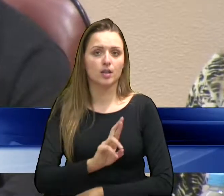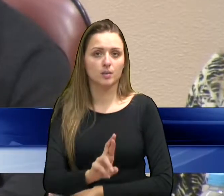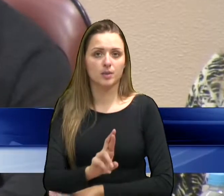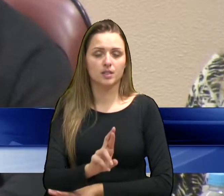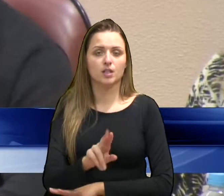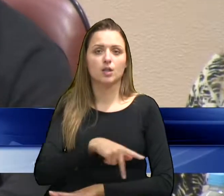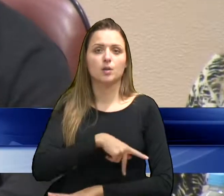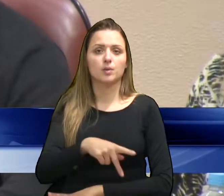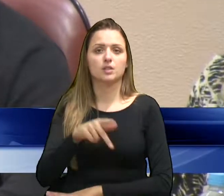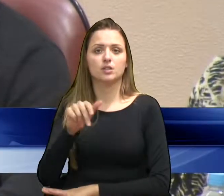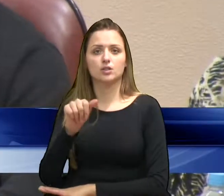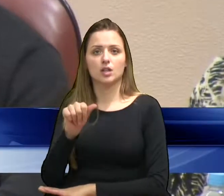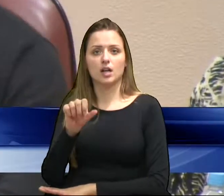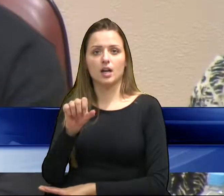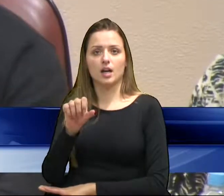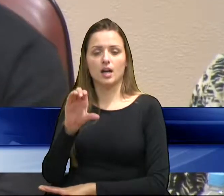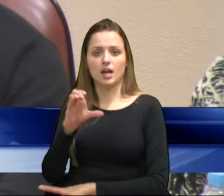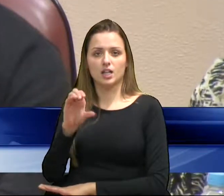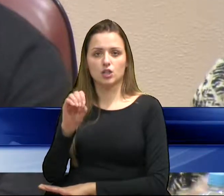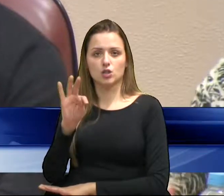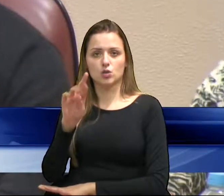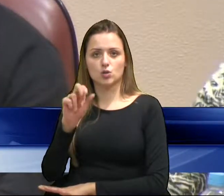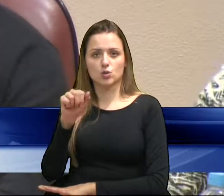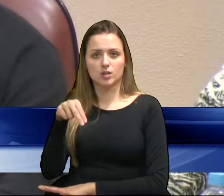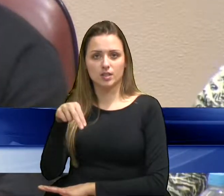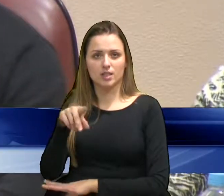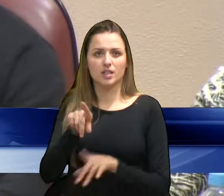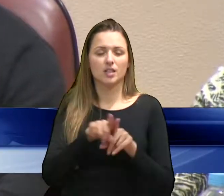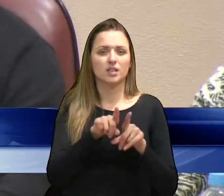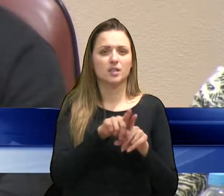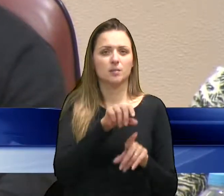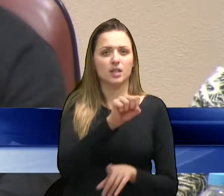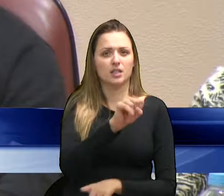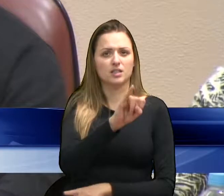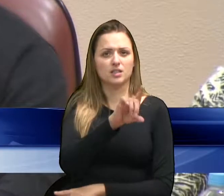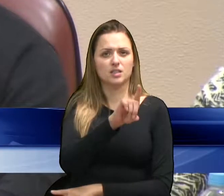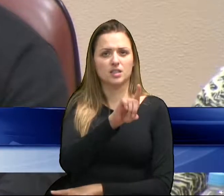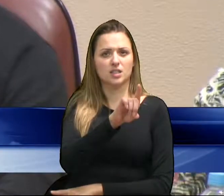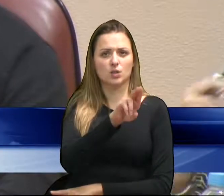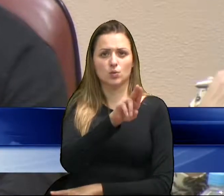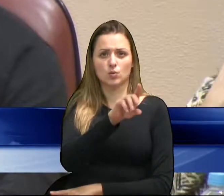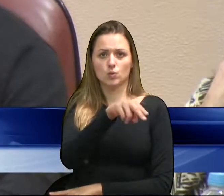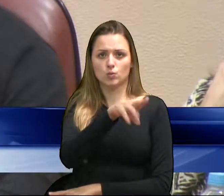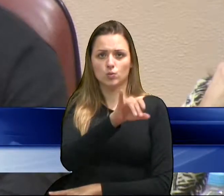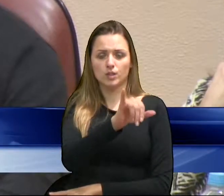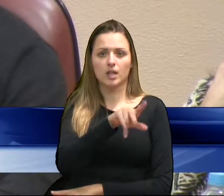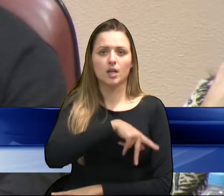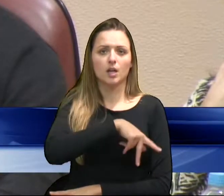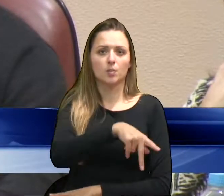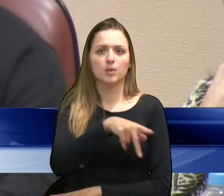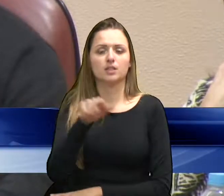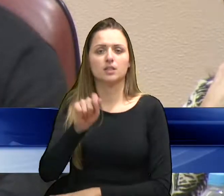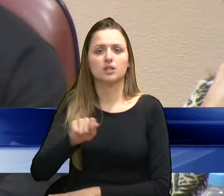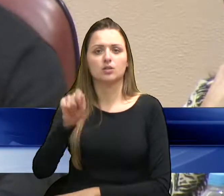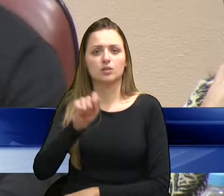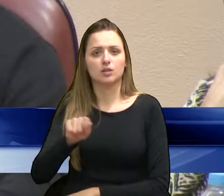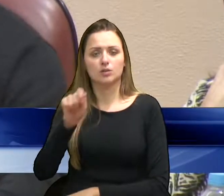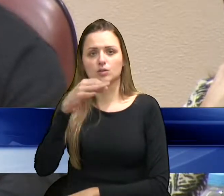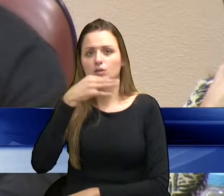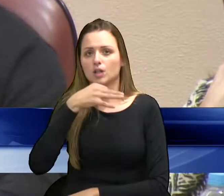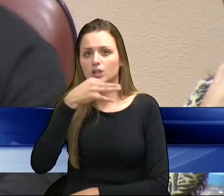Assutran. Também nós temos aqui o Sidney de Andrade, presidente interino da Associação Caxiense